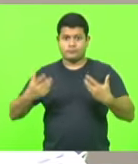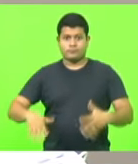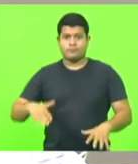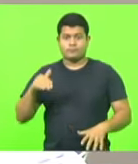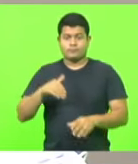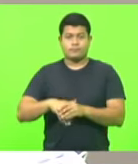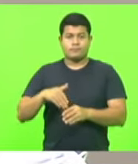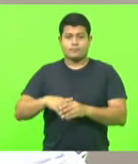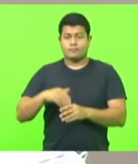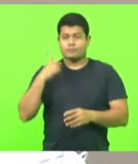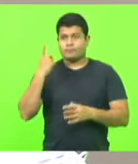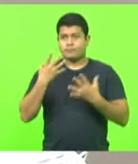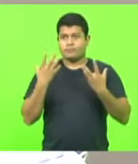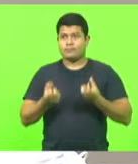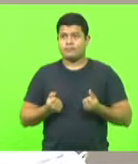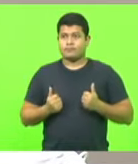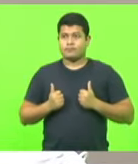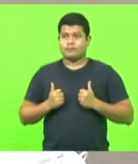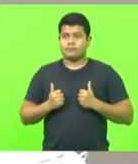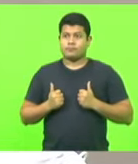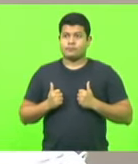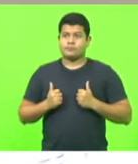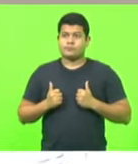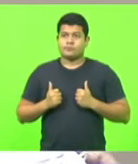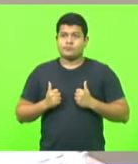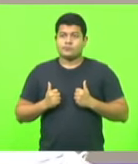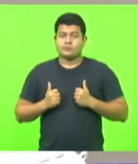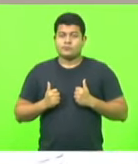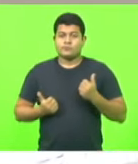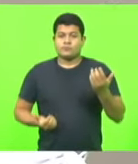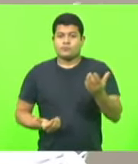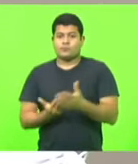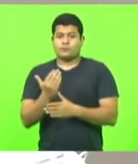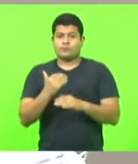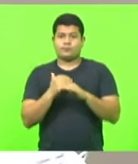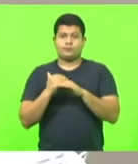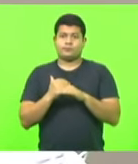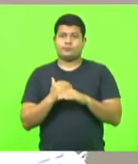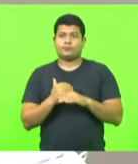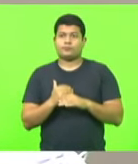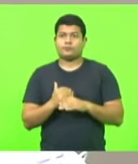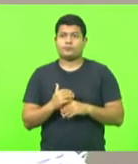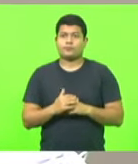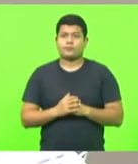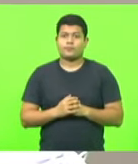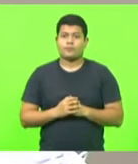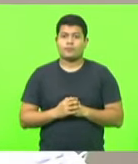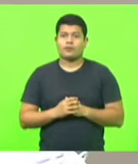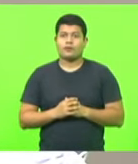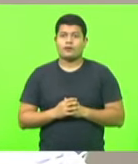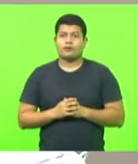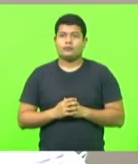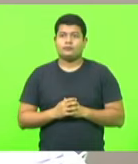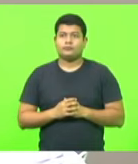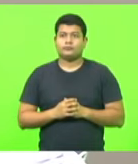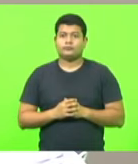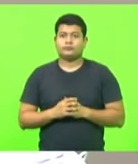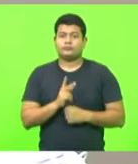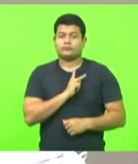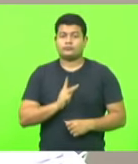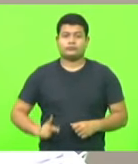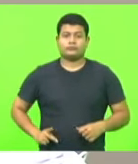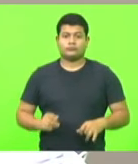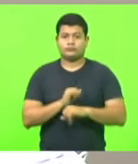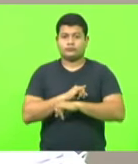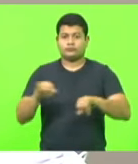discutir, em votação, deputados que aprovam permaneçam como se encontram. Aprovado por unanimidade. Esta presidência